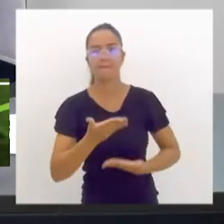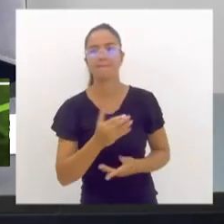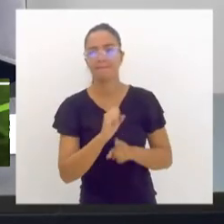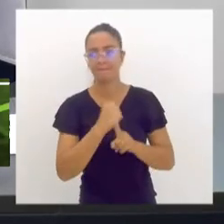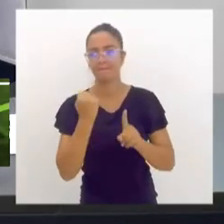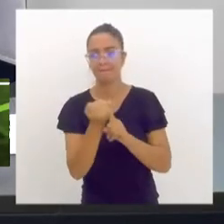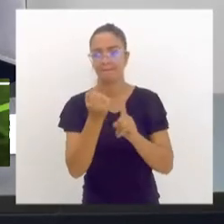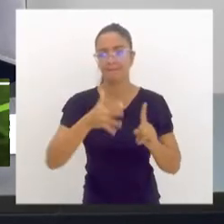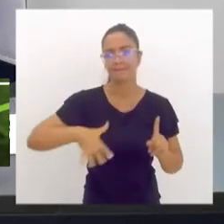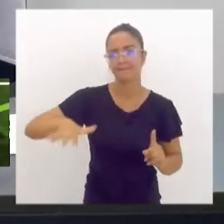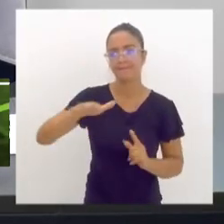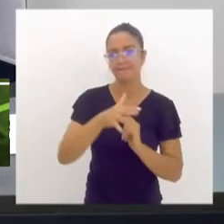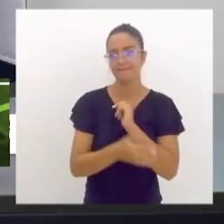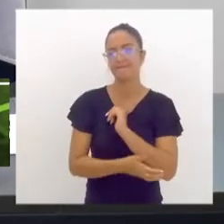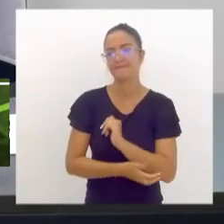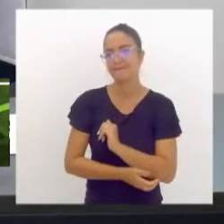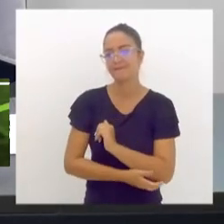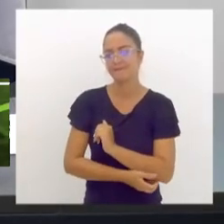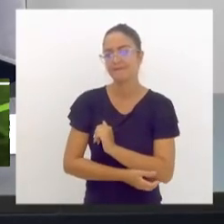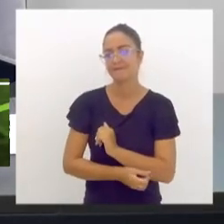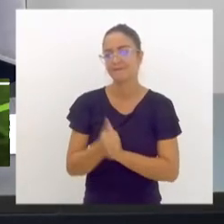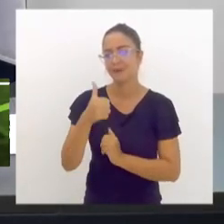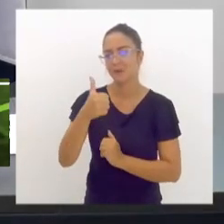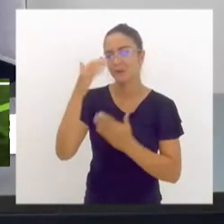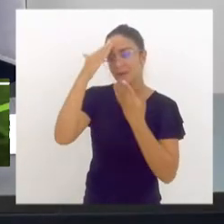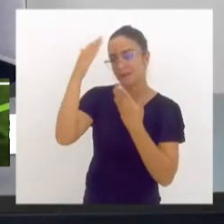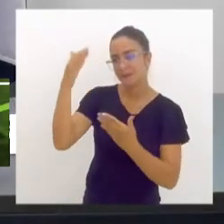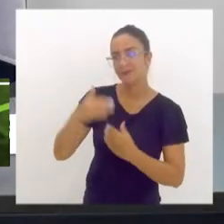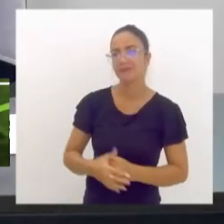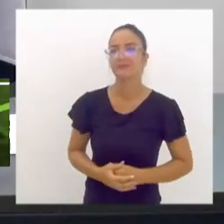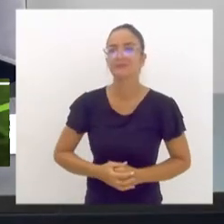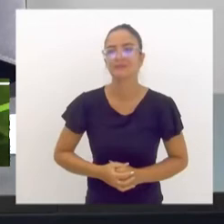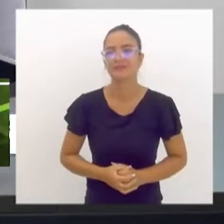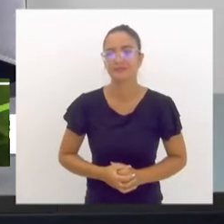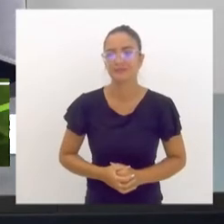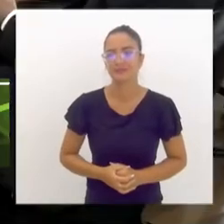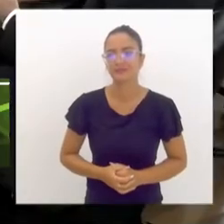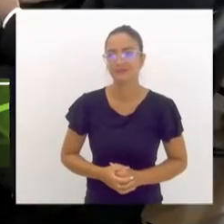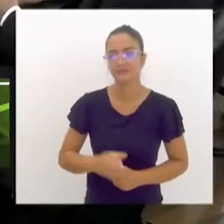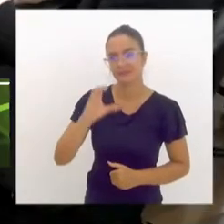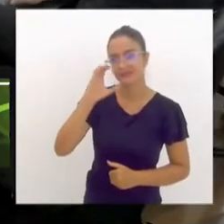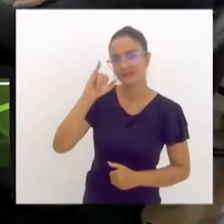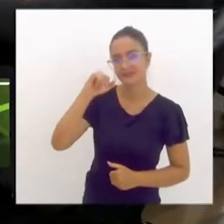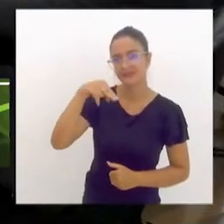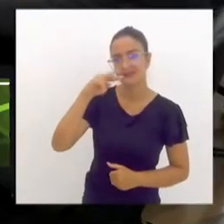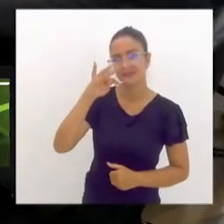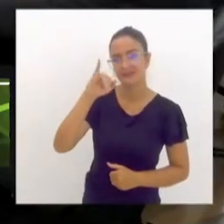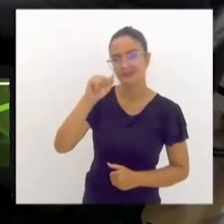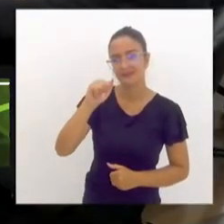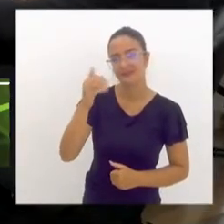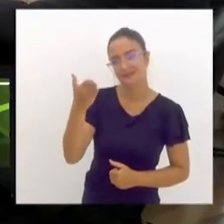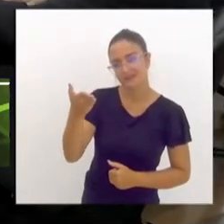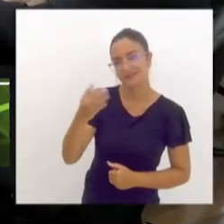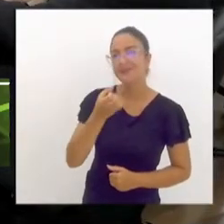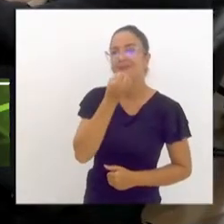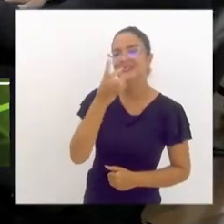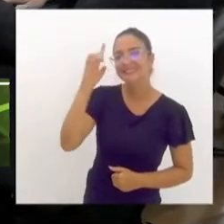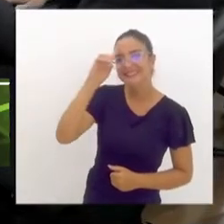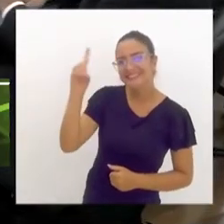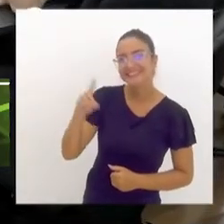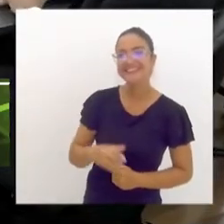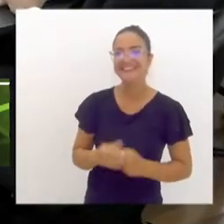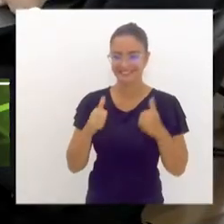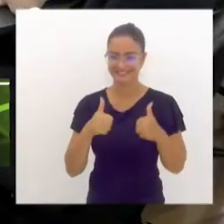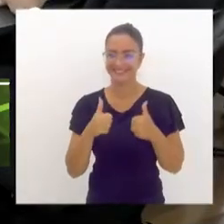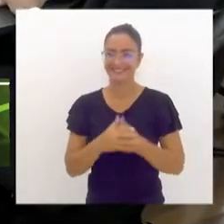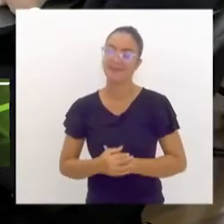sociedade, que de alguma forma é atendida pelas escolas. Muito obrigado. Cindy? Oi, bom dia. Deixa eu ver aqui, agora foi,